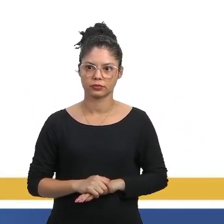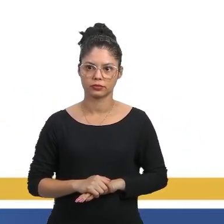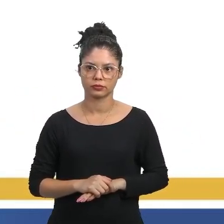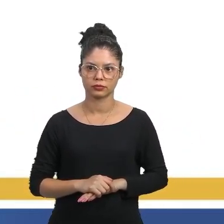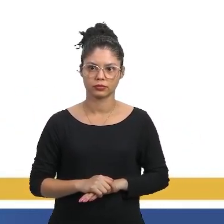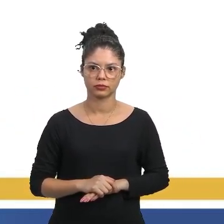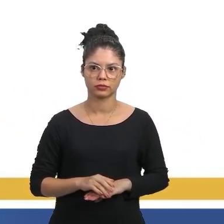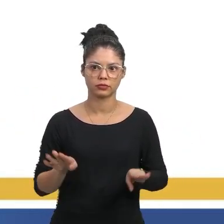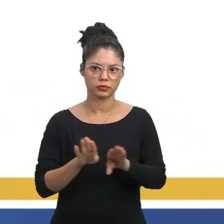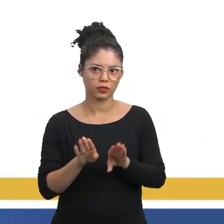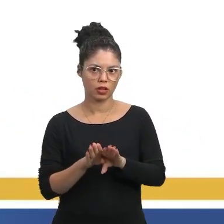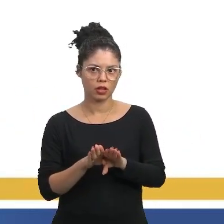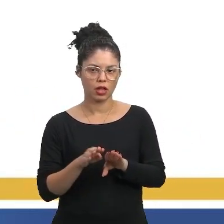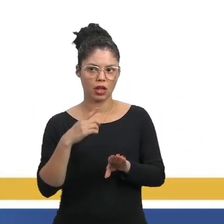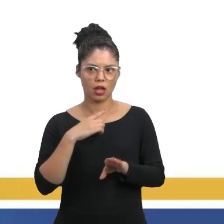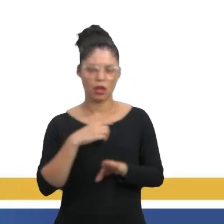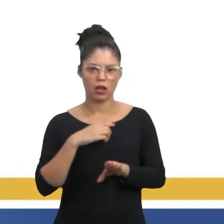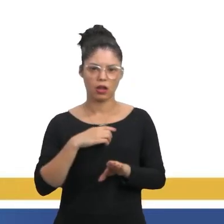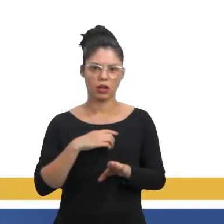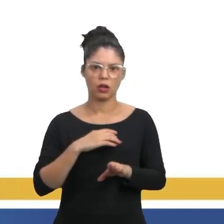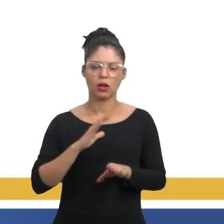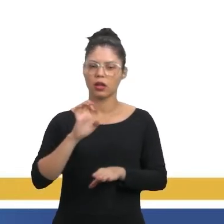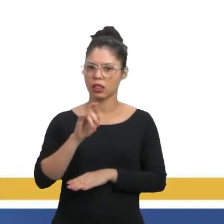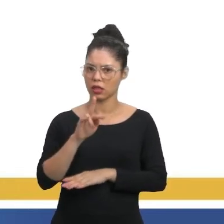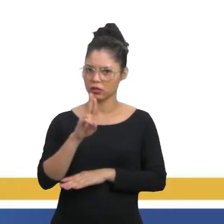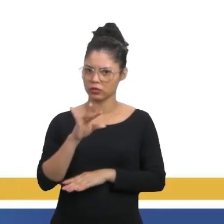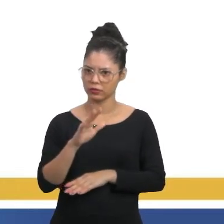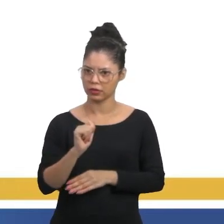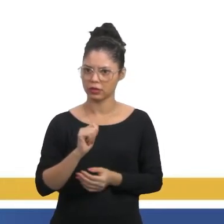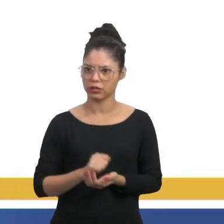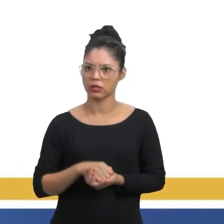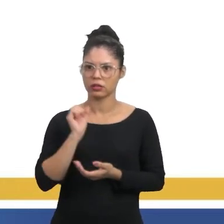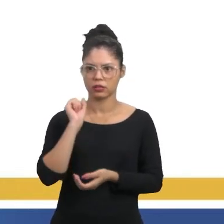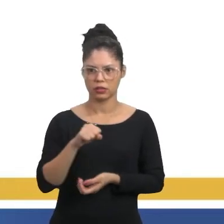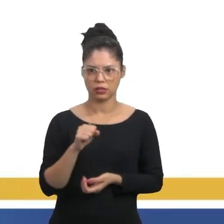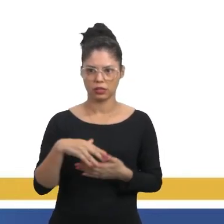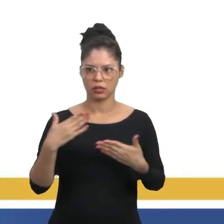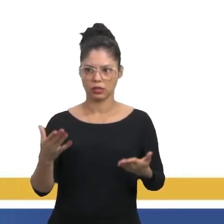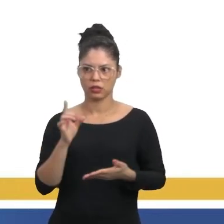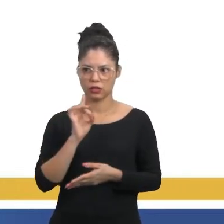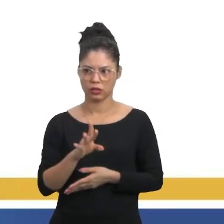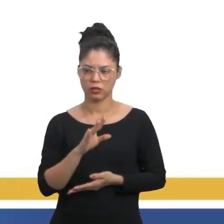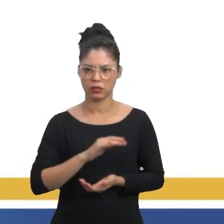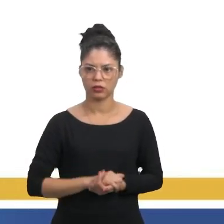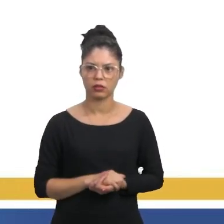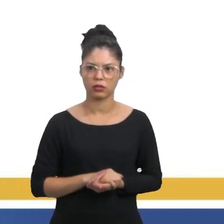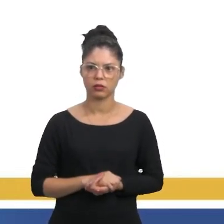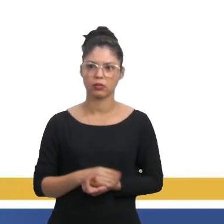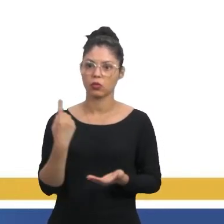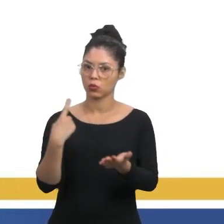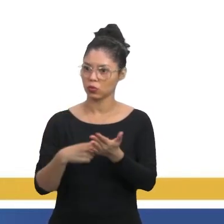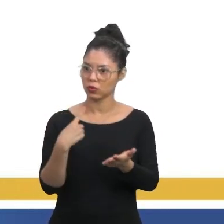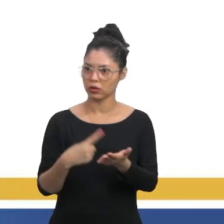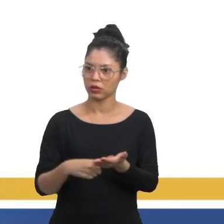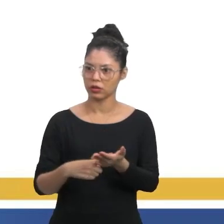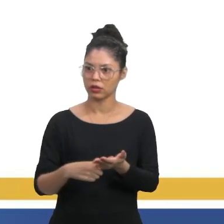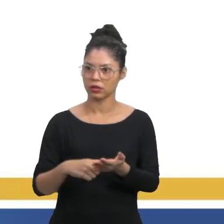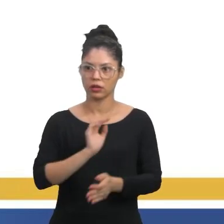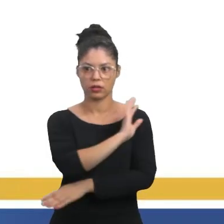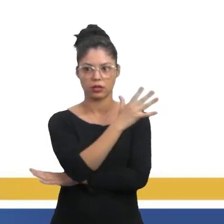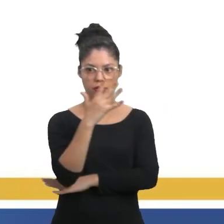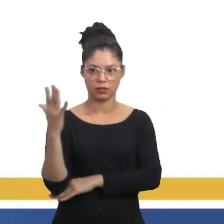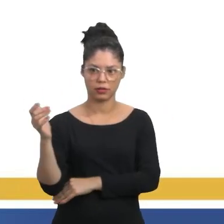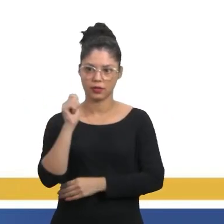Composto por núcleo e eletrosfera, somente o de Rutherford e de Bohr. Considera a natureza elétrica